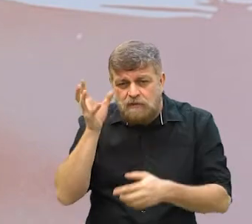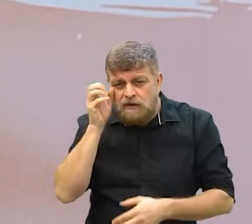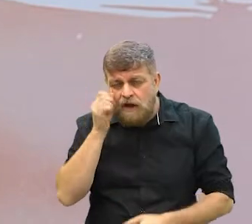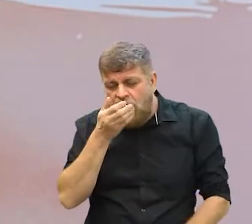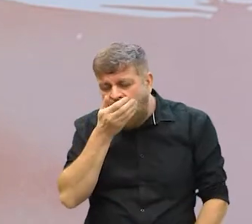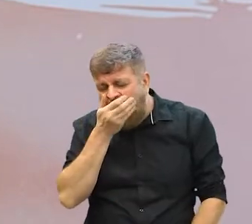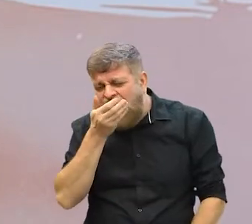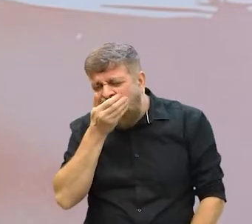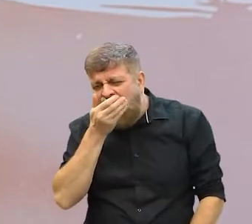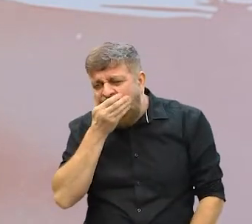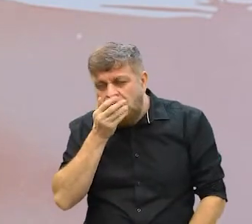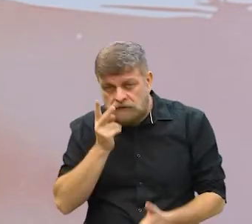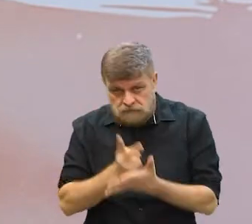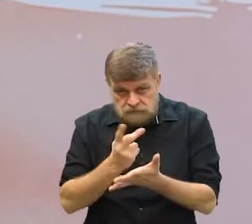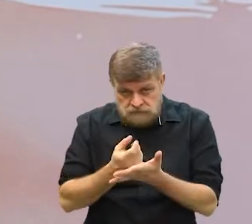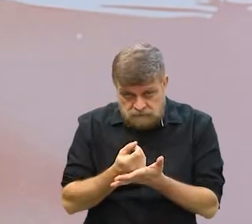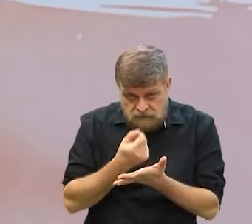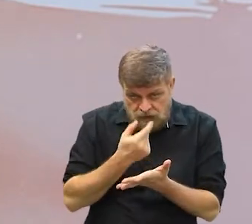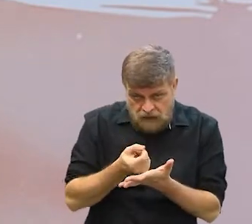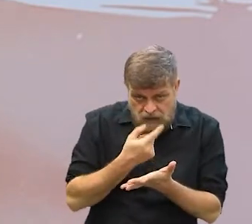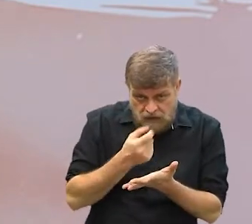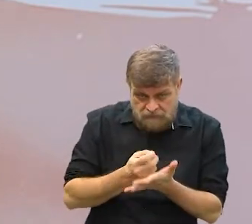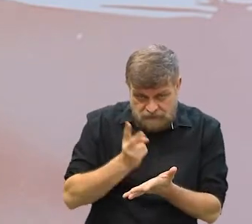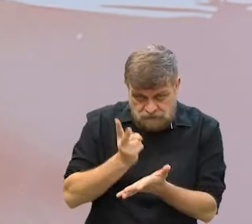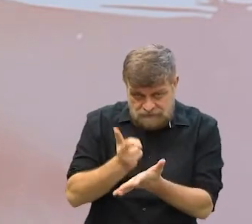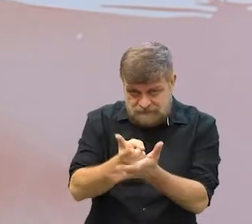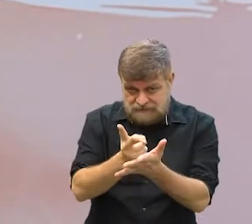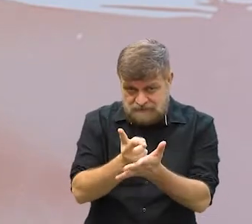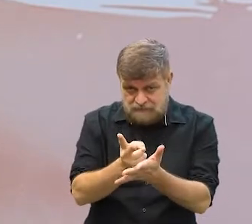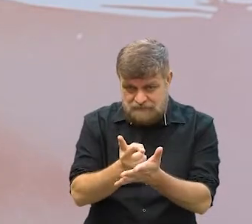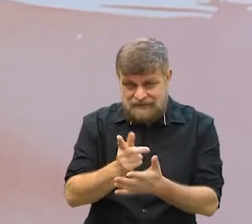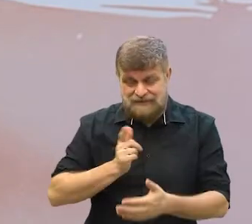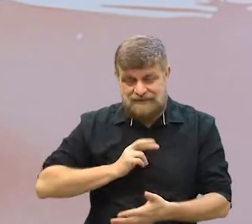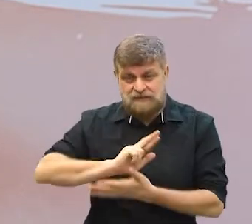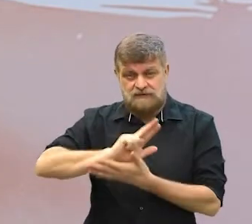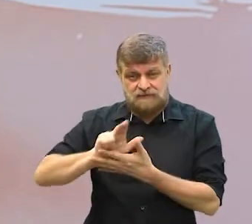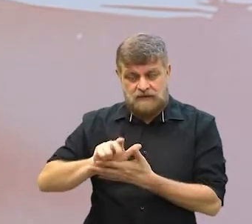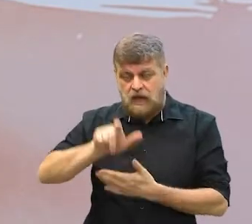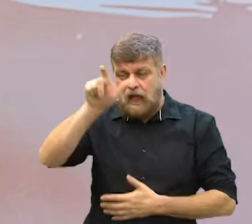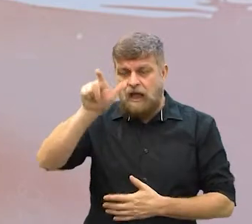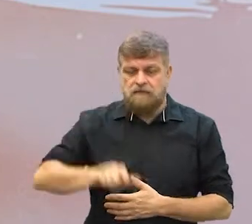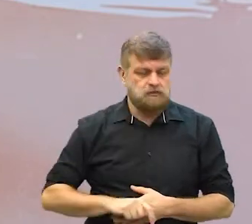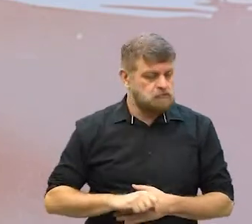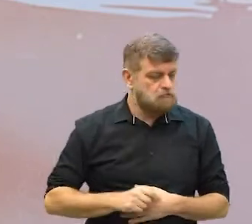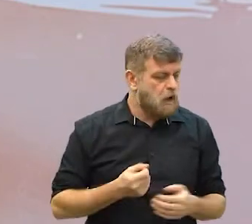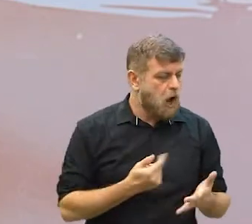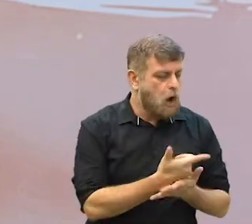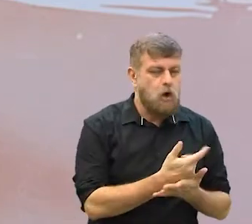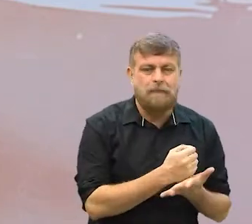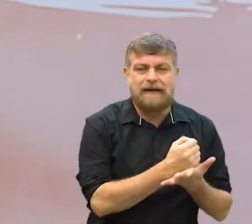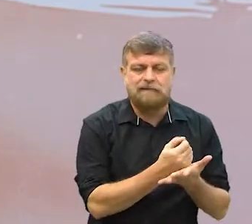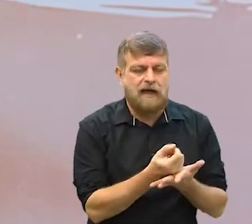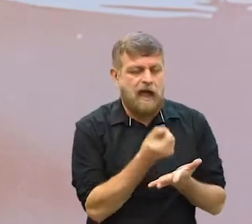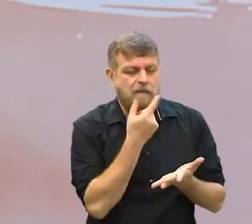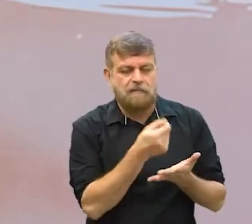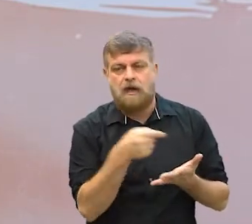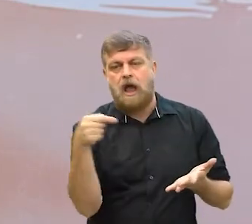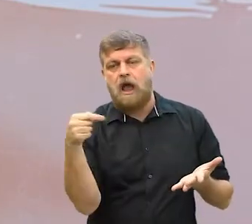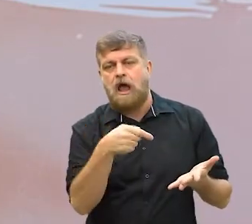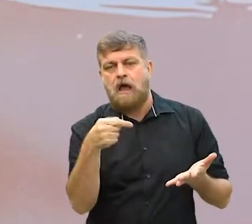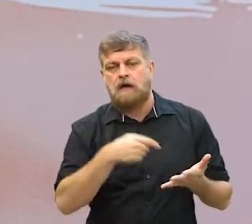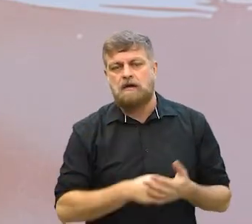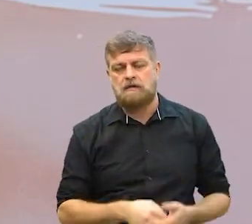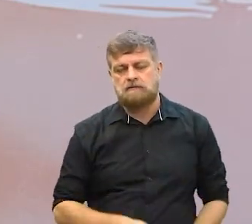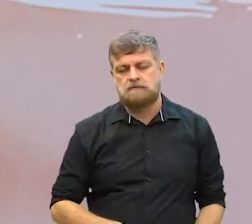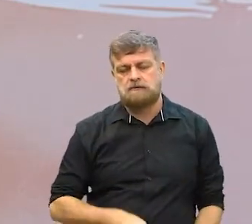aí ao sono, sempre medicamento é indicado ou não? Porque tem gente que se automedica, né? Ah, esse